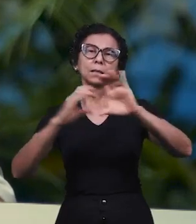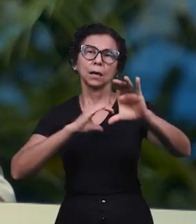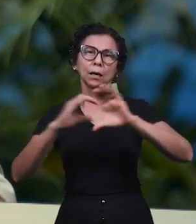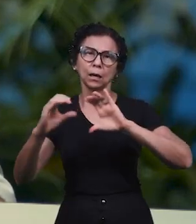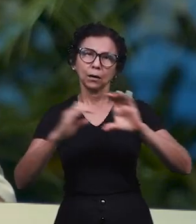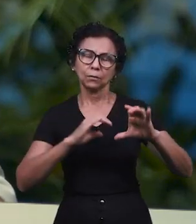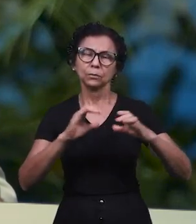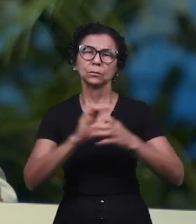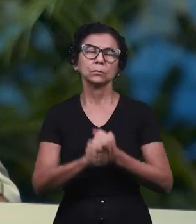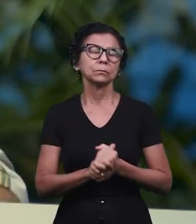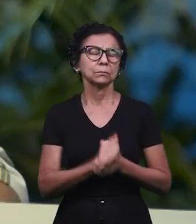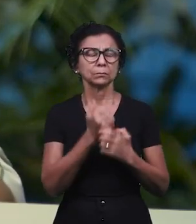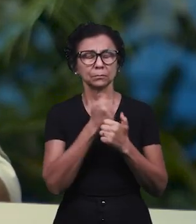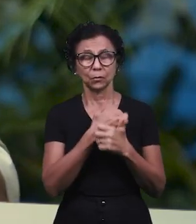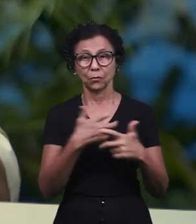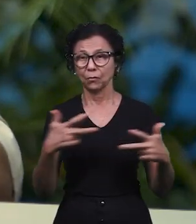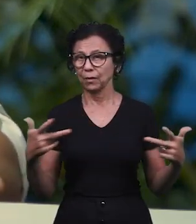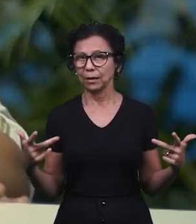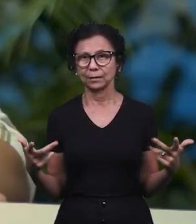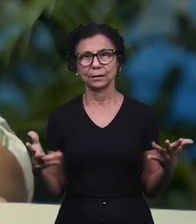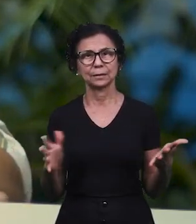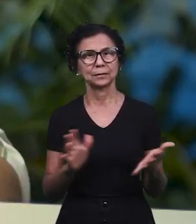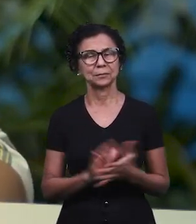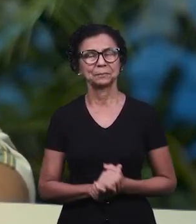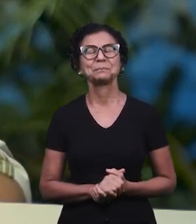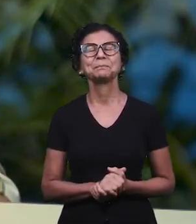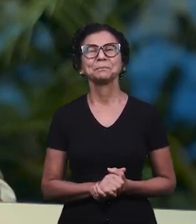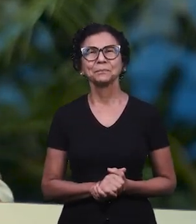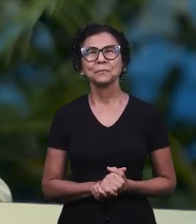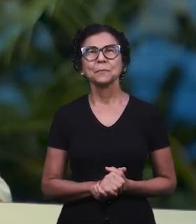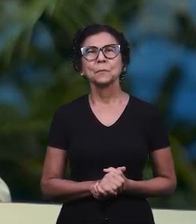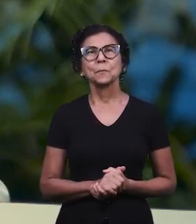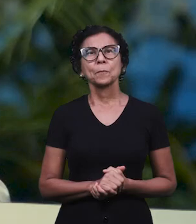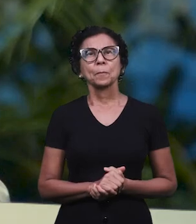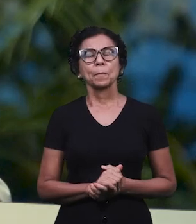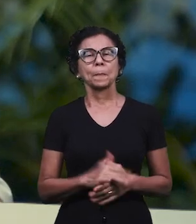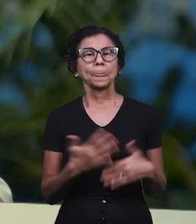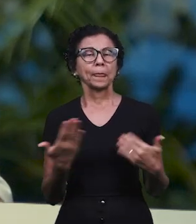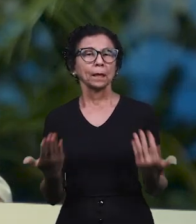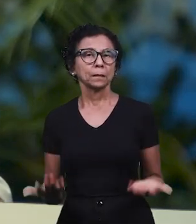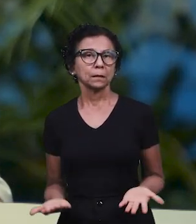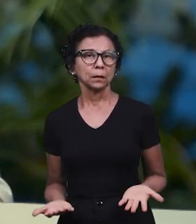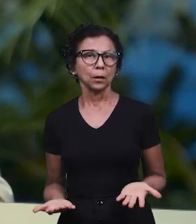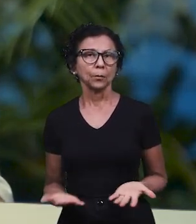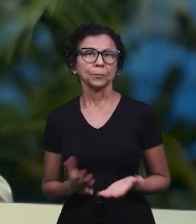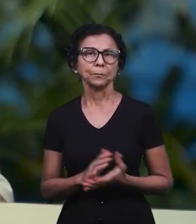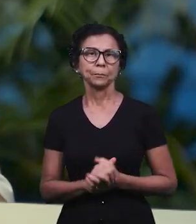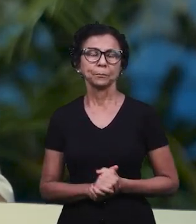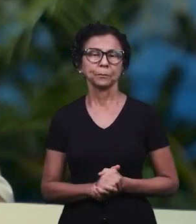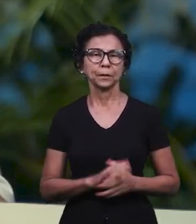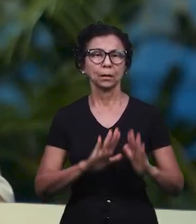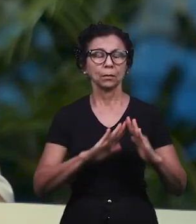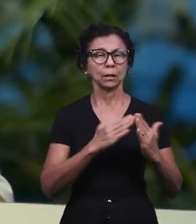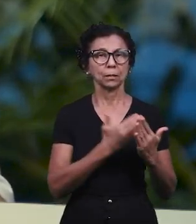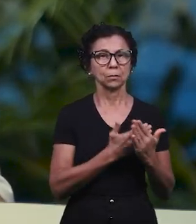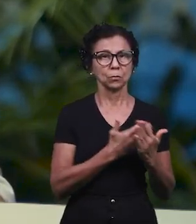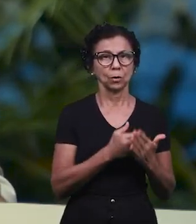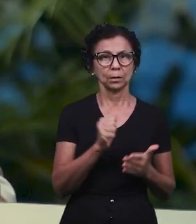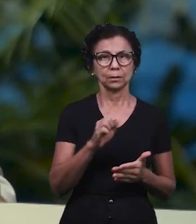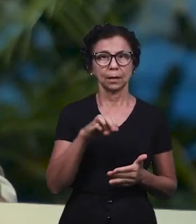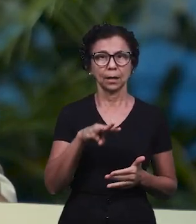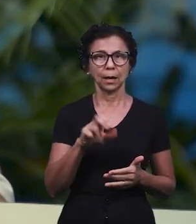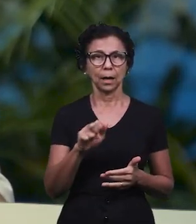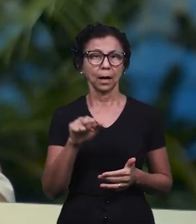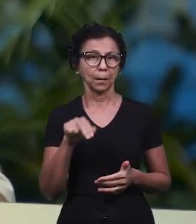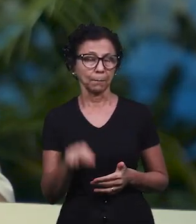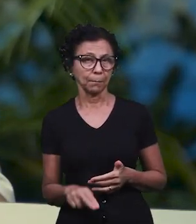engenharia cartográfica. Então é uma gama muito grande de engenharia. Então, de igual maneira, assim como na AMAN, o IME também,